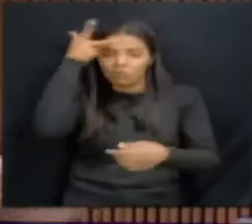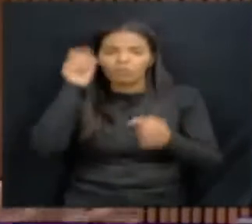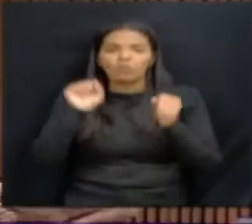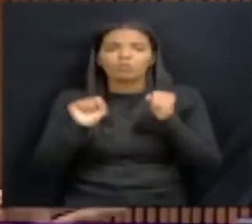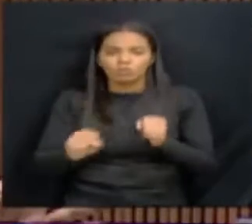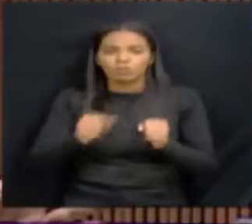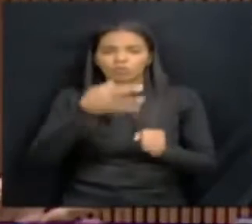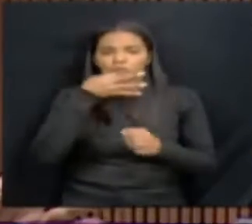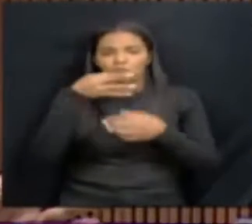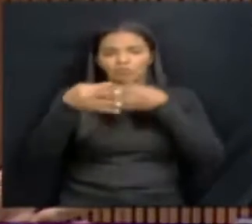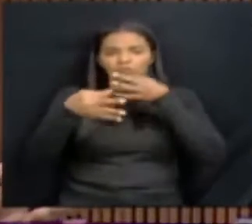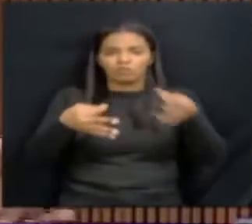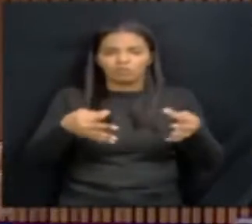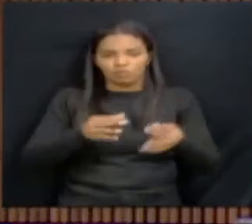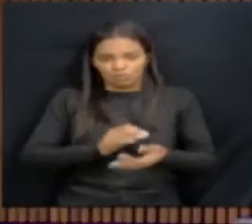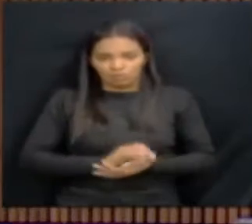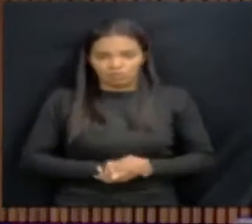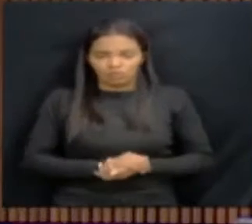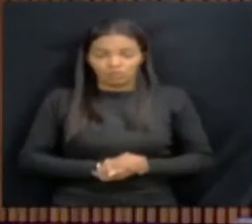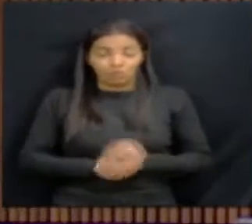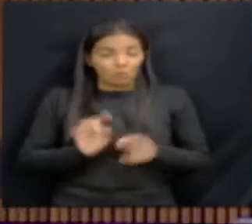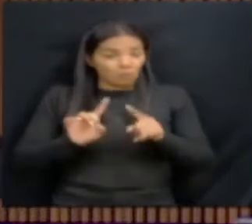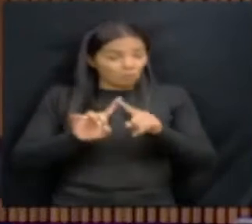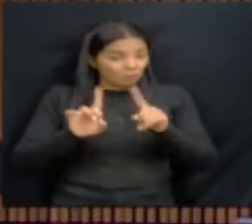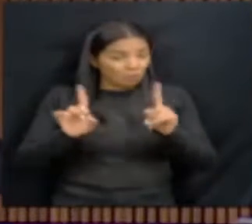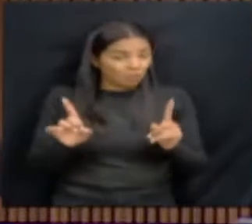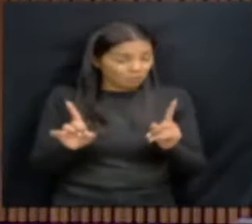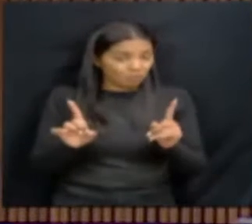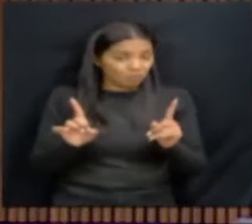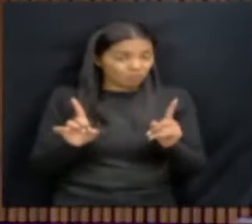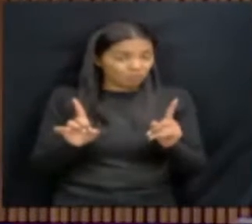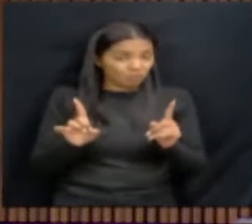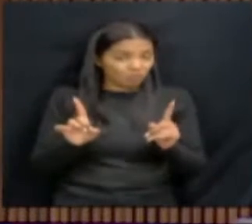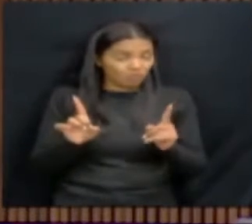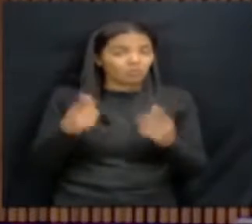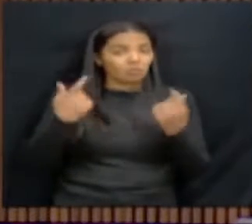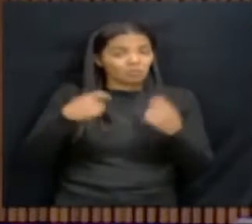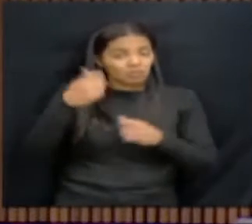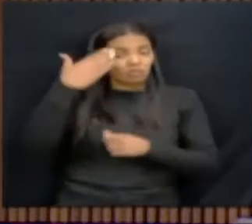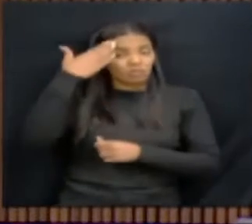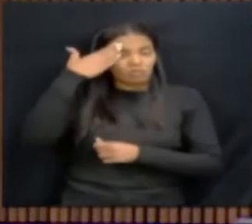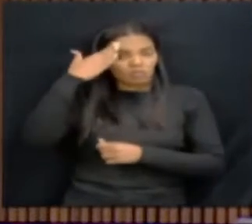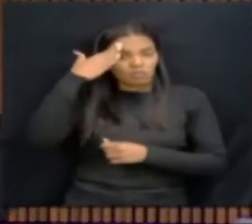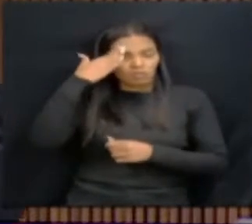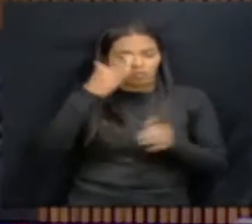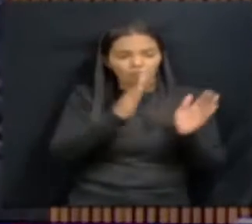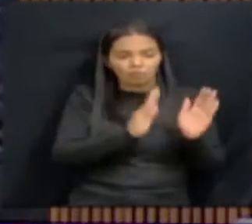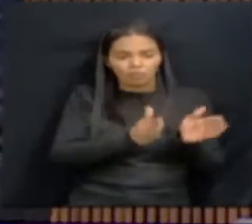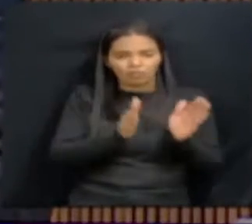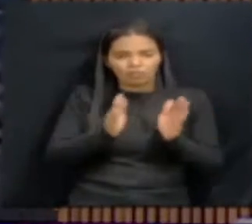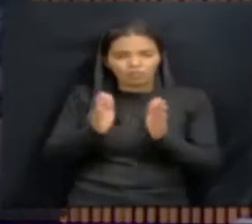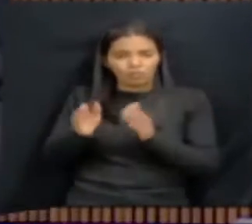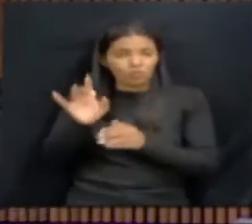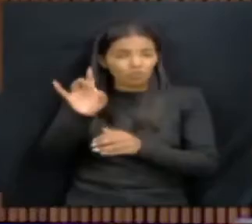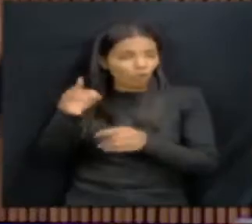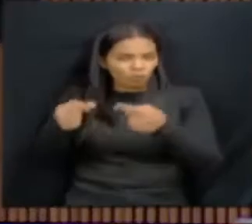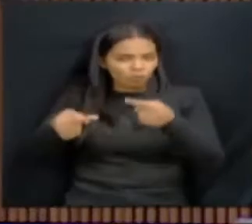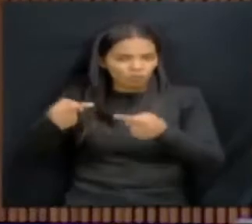suas ponderações. Agora, entender esse processo de forma só política é um